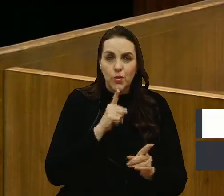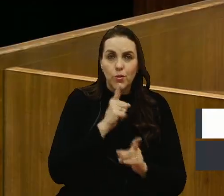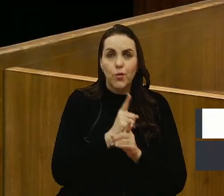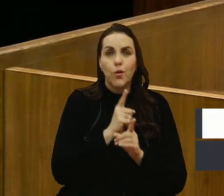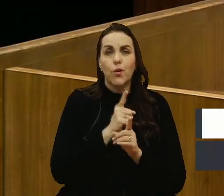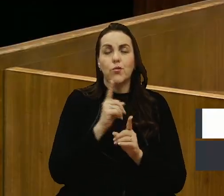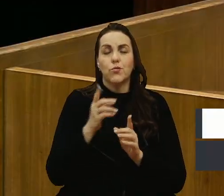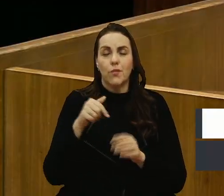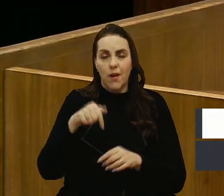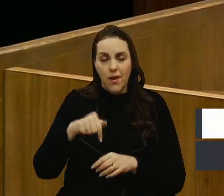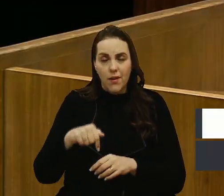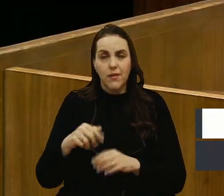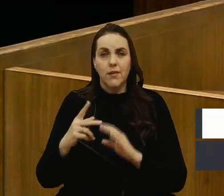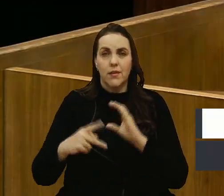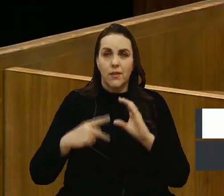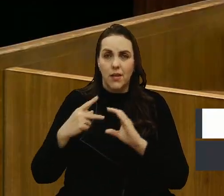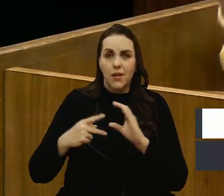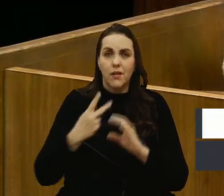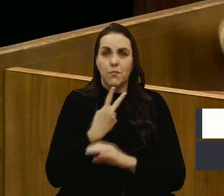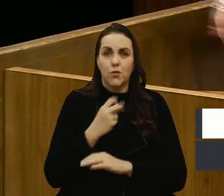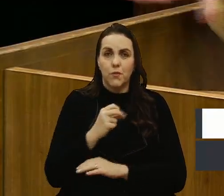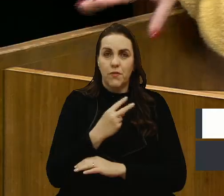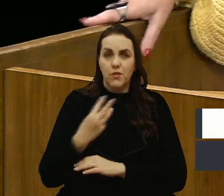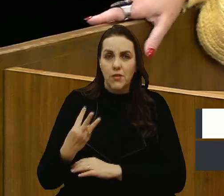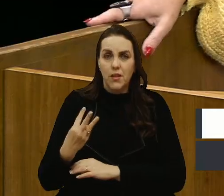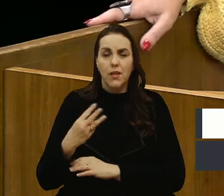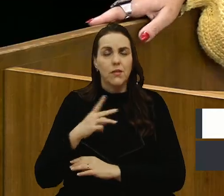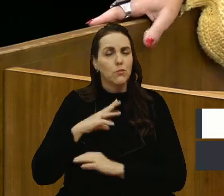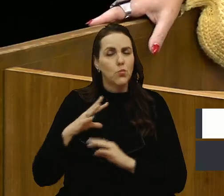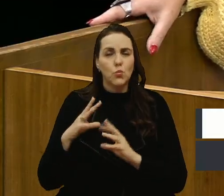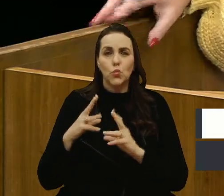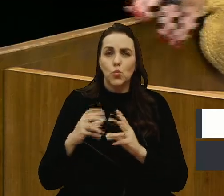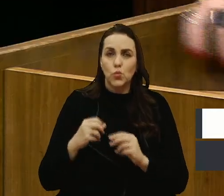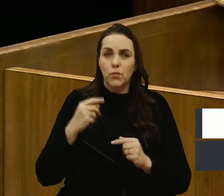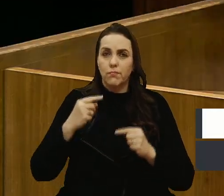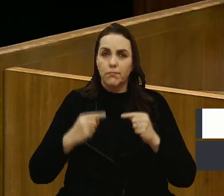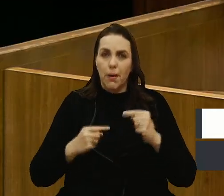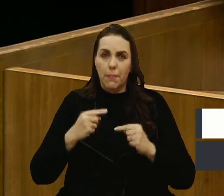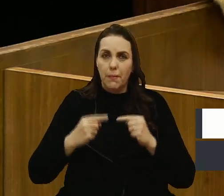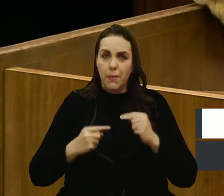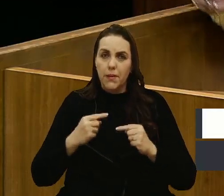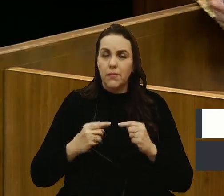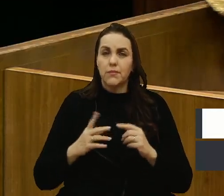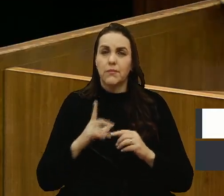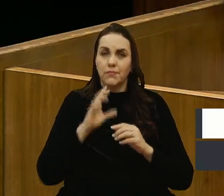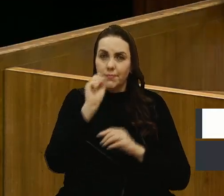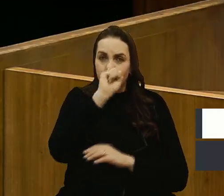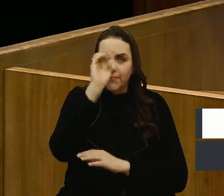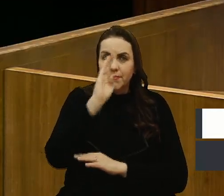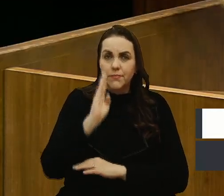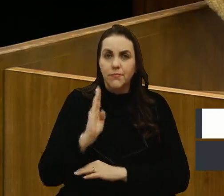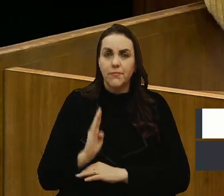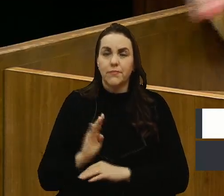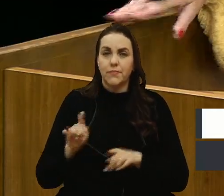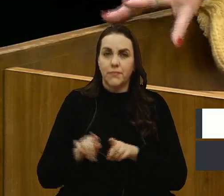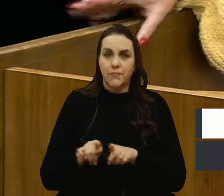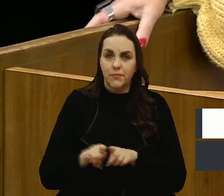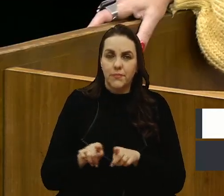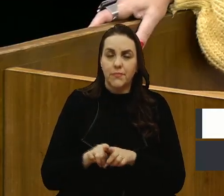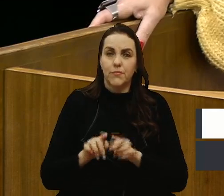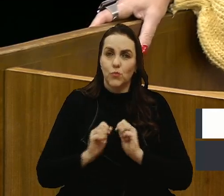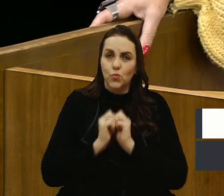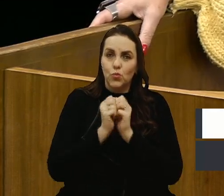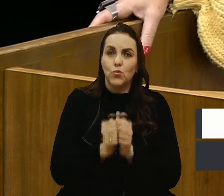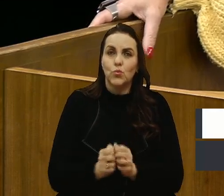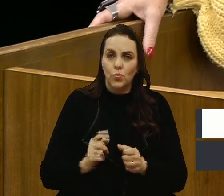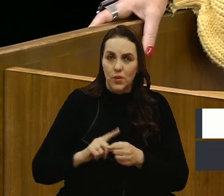casa em 2023, estava tendo toda uma política nacional, junto com o município,